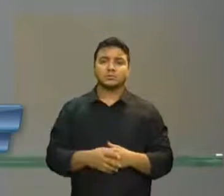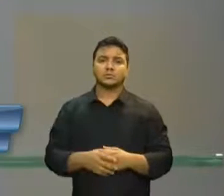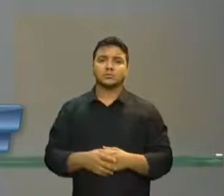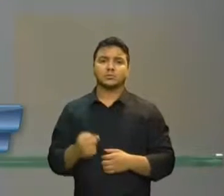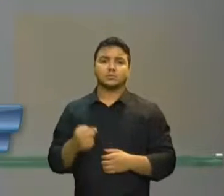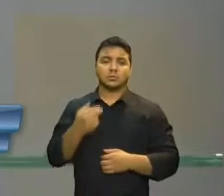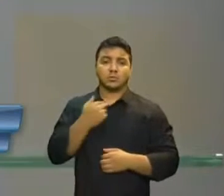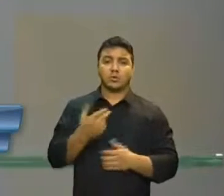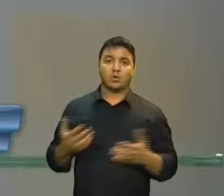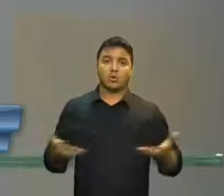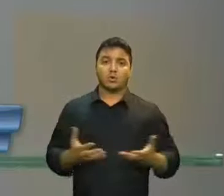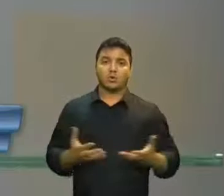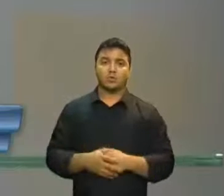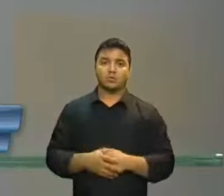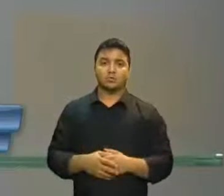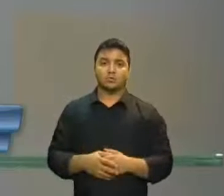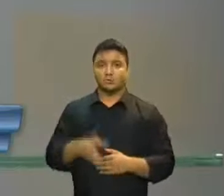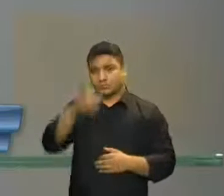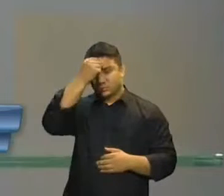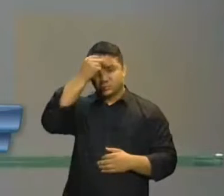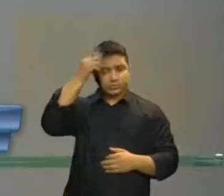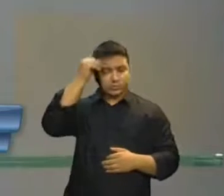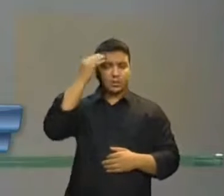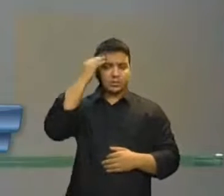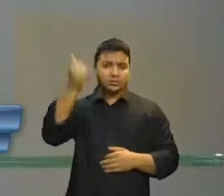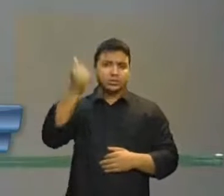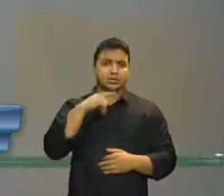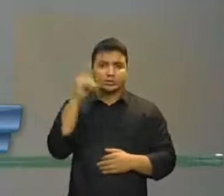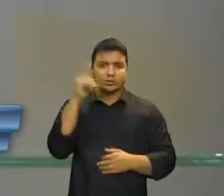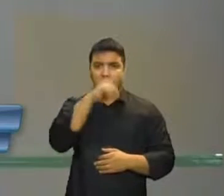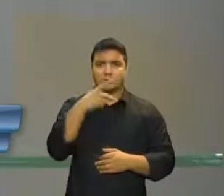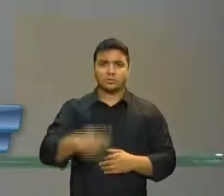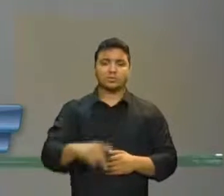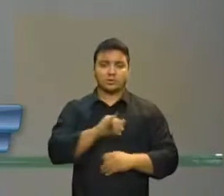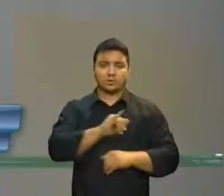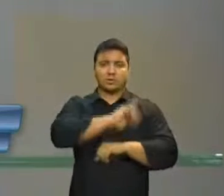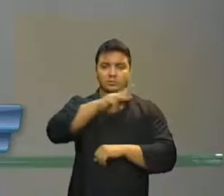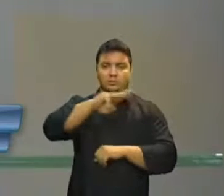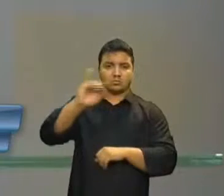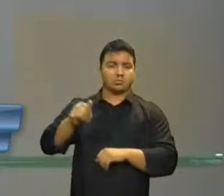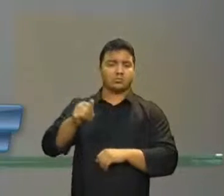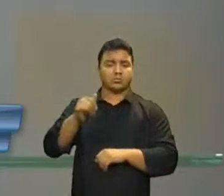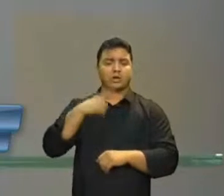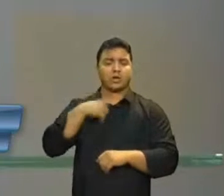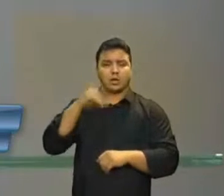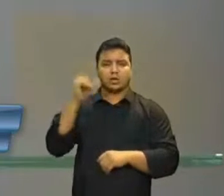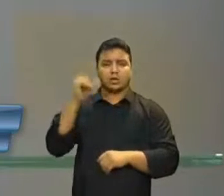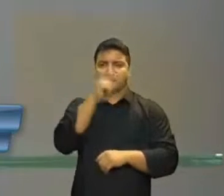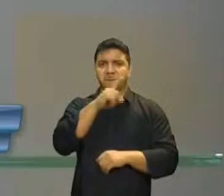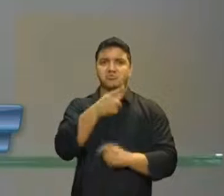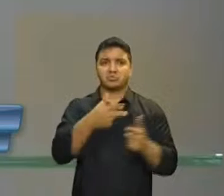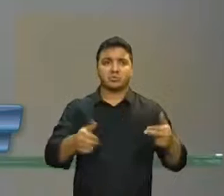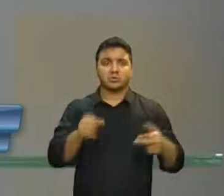não é admissível hoje, senhor prefeito, eu sei da sua dificuldade, esse grande município, territorialmente, falando, e